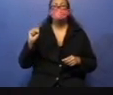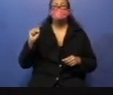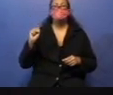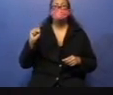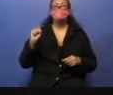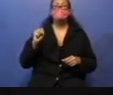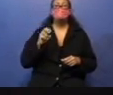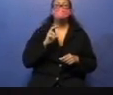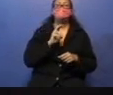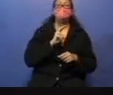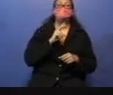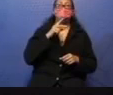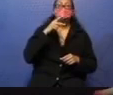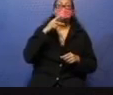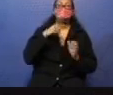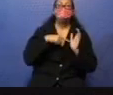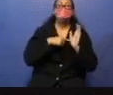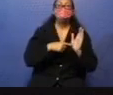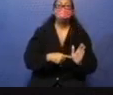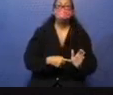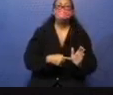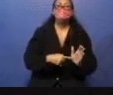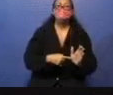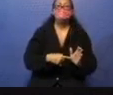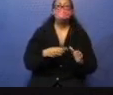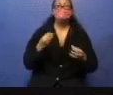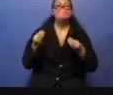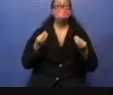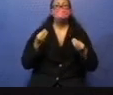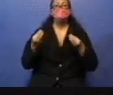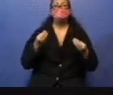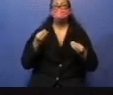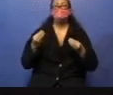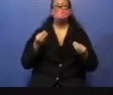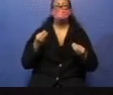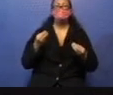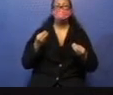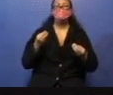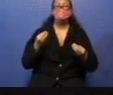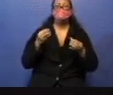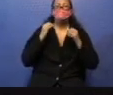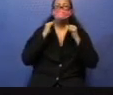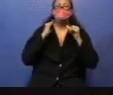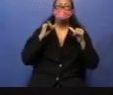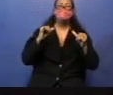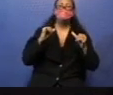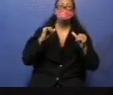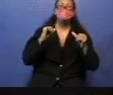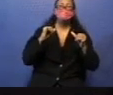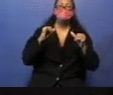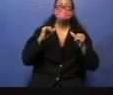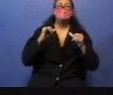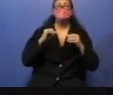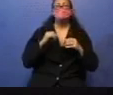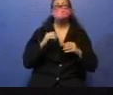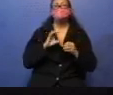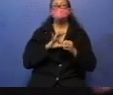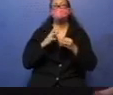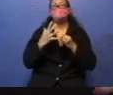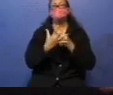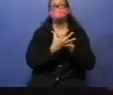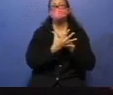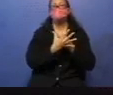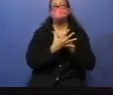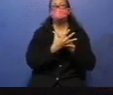geral de contrair ou transmitir infecções respiratórias agudas, como o Covid-19.